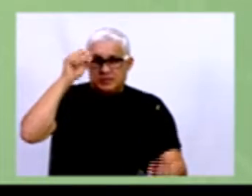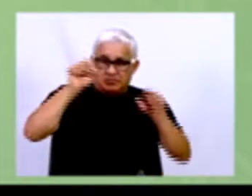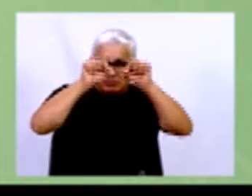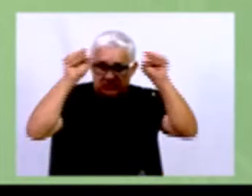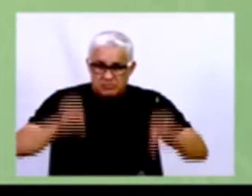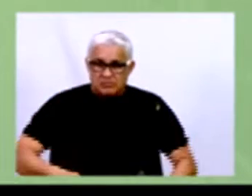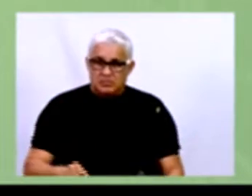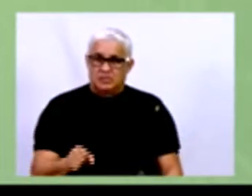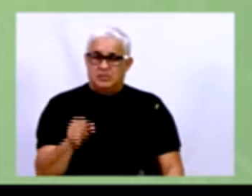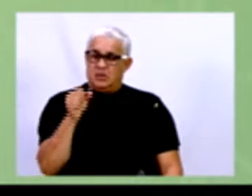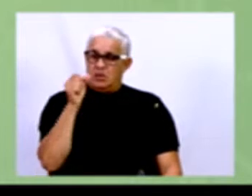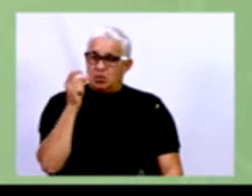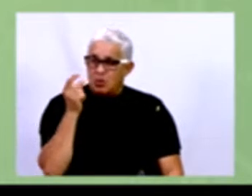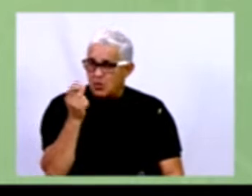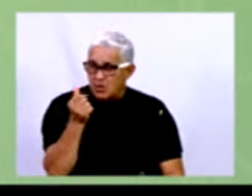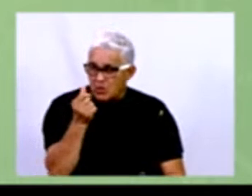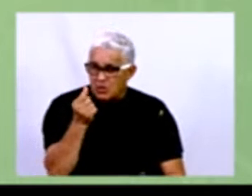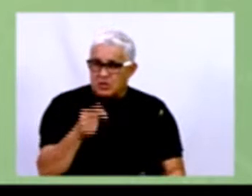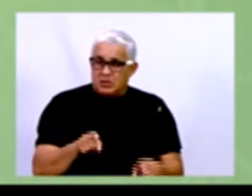associado às demais